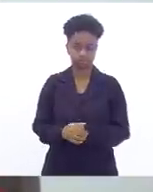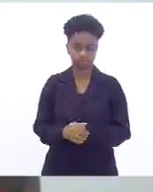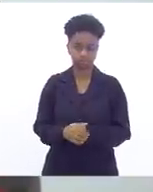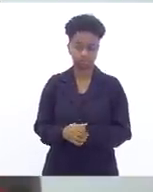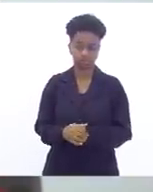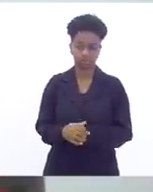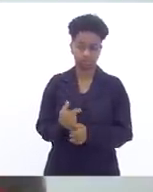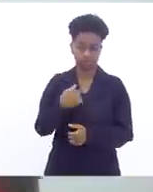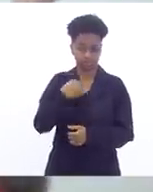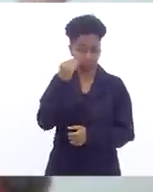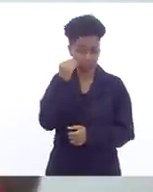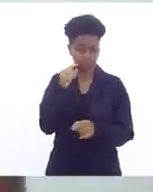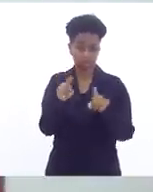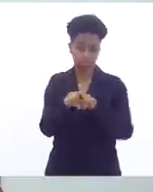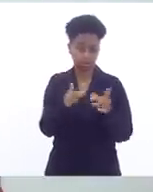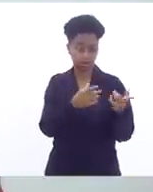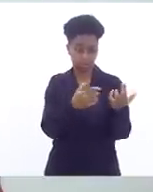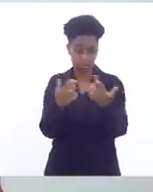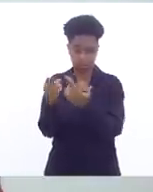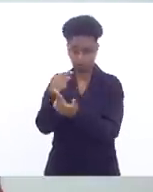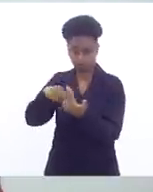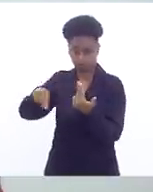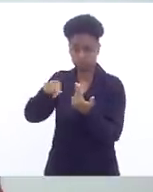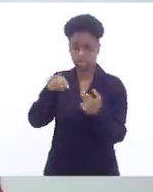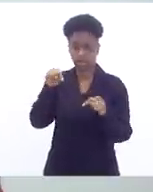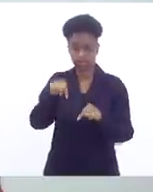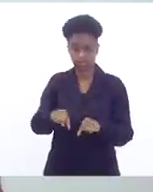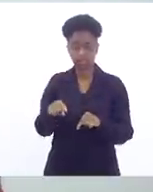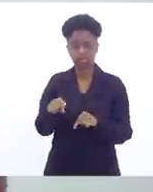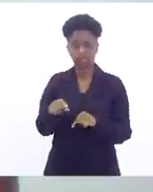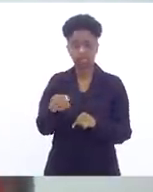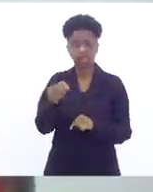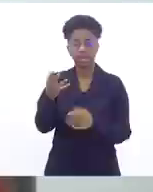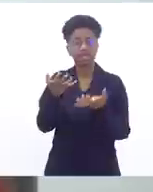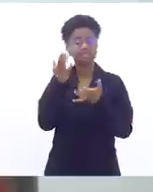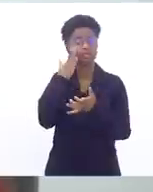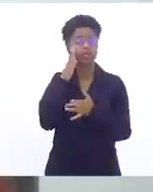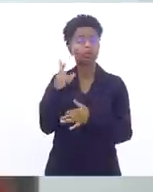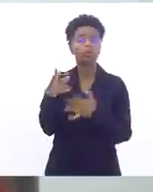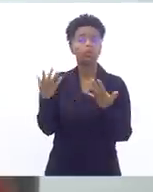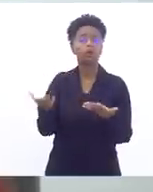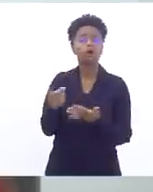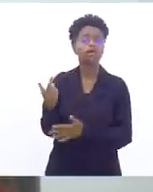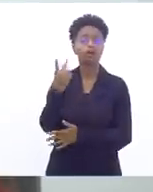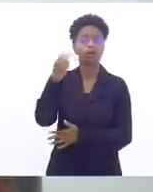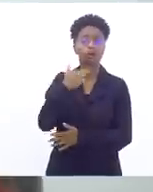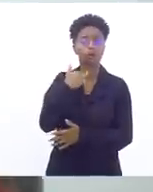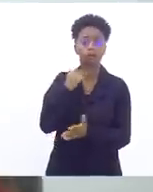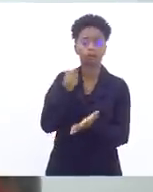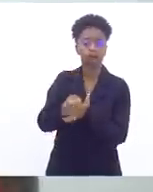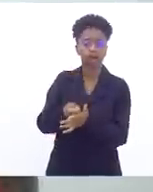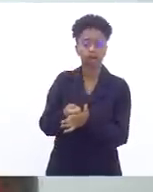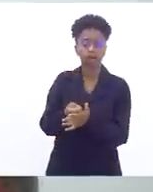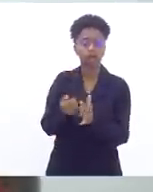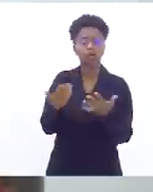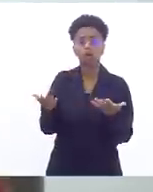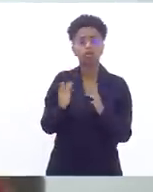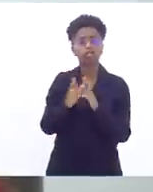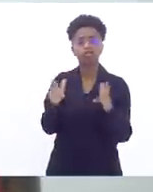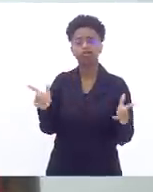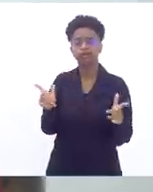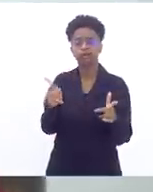eu busco acho que também como a senhora todos aqui presentes que valores são esses que não podem ser pagos Qual é a diferença de uma